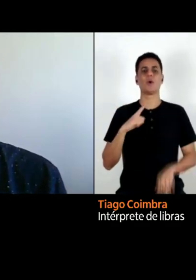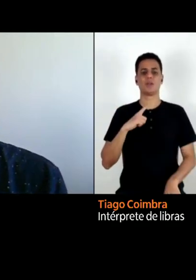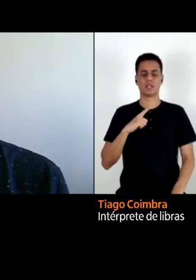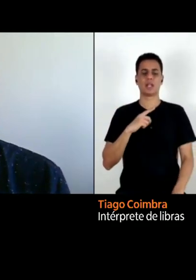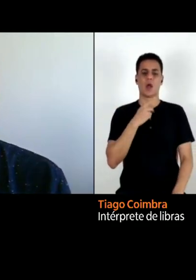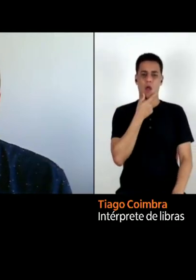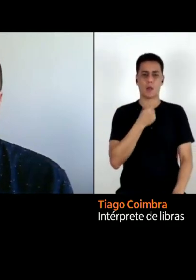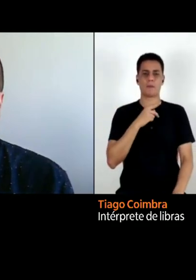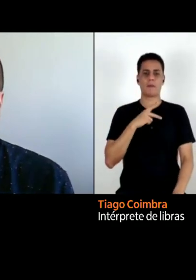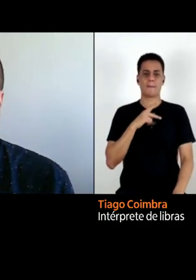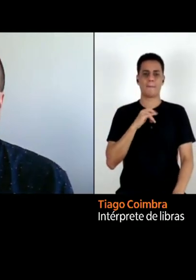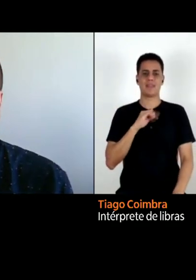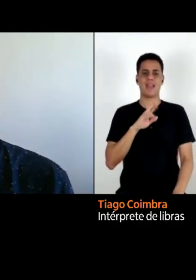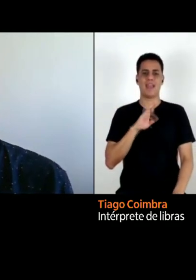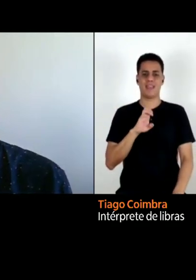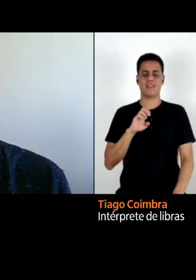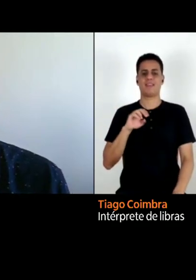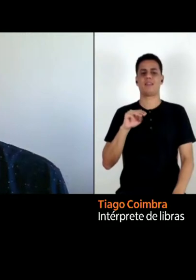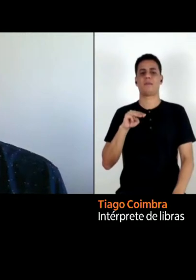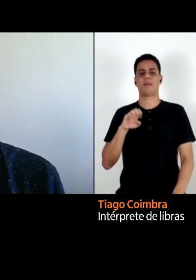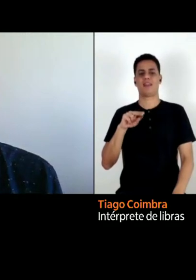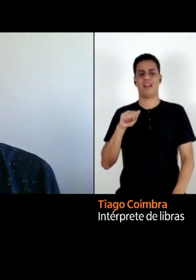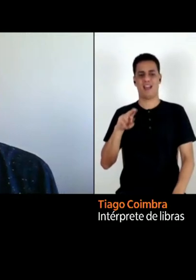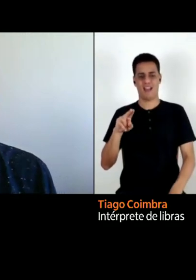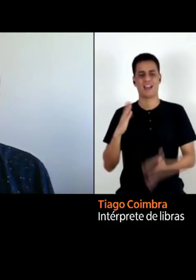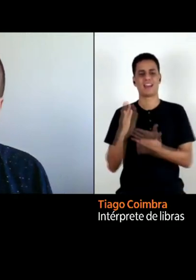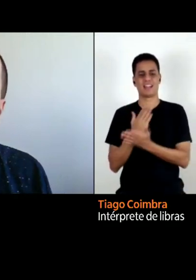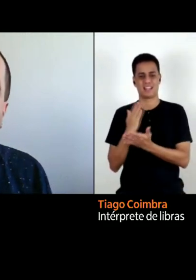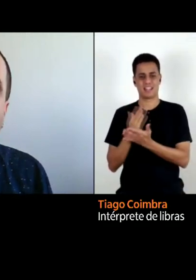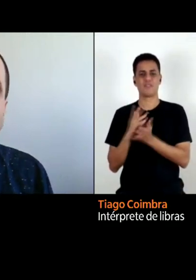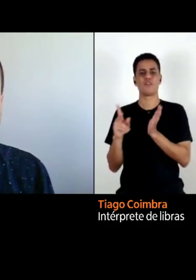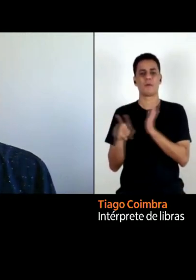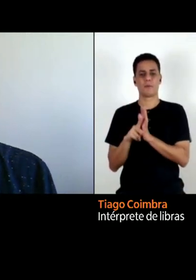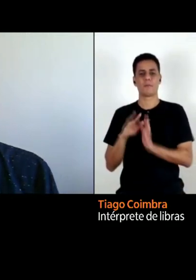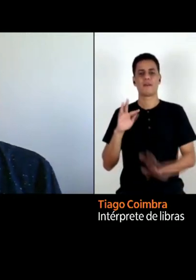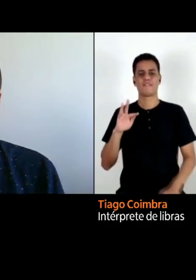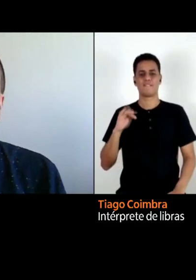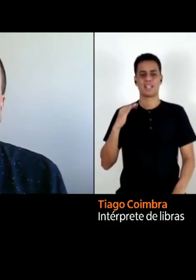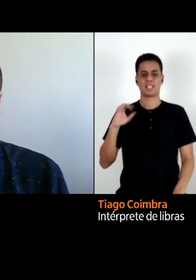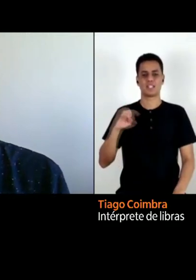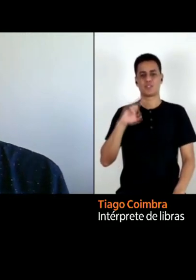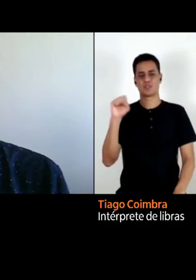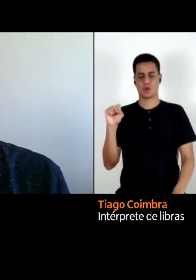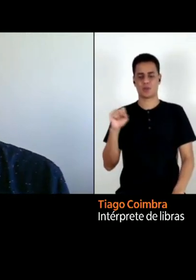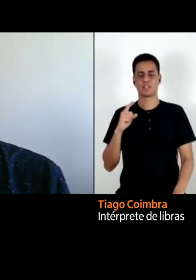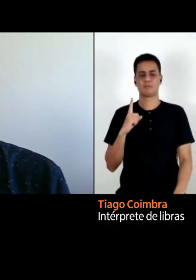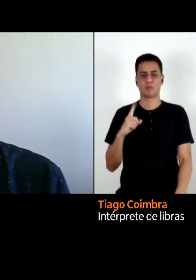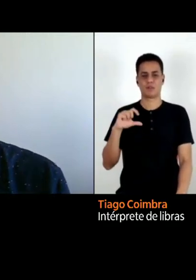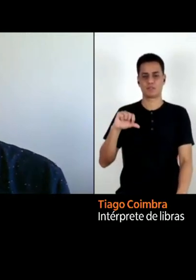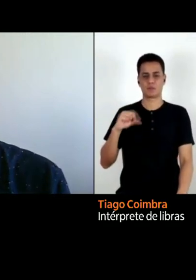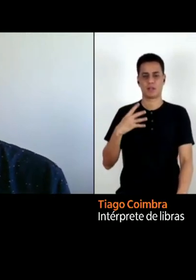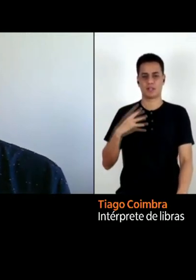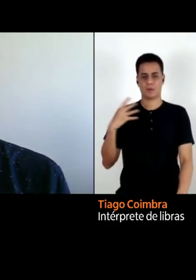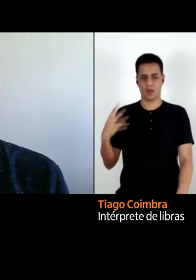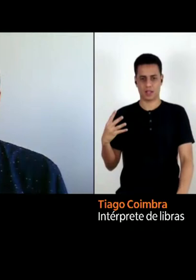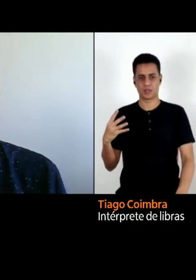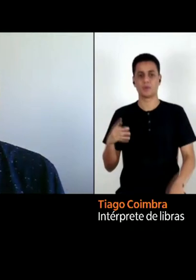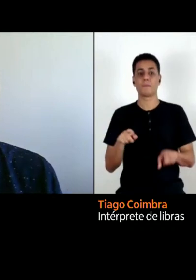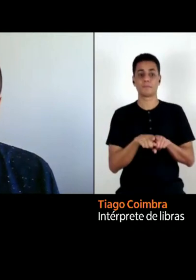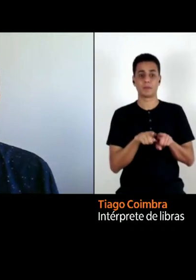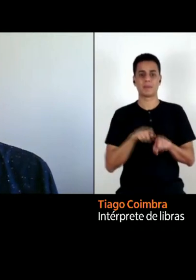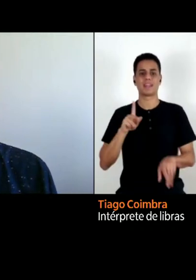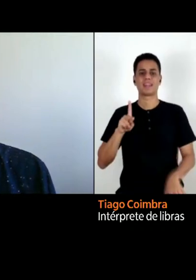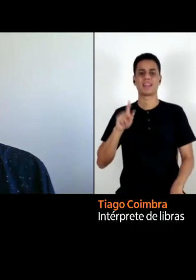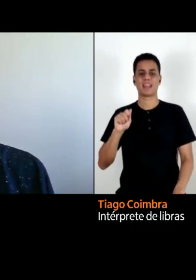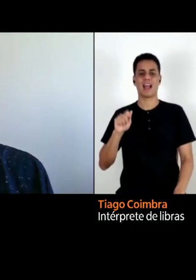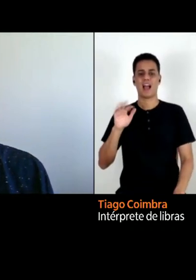de Quixote, no livro Ficções, de 1944, e Kafka e seus precursores, no